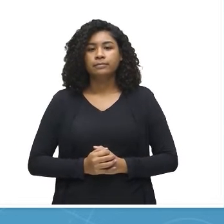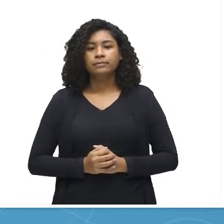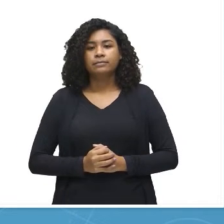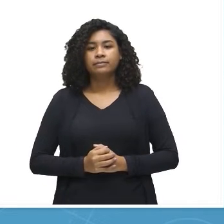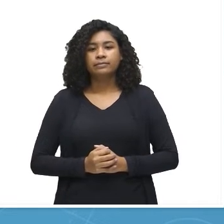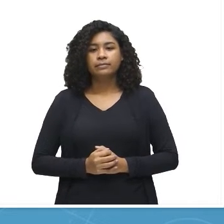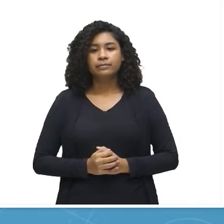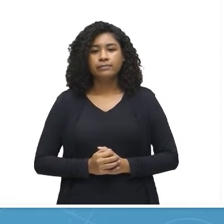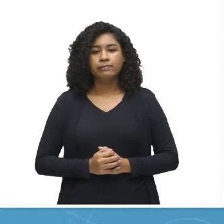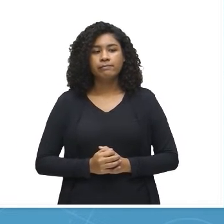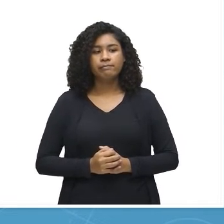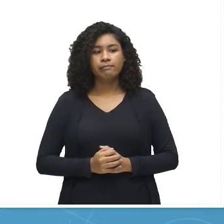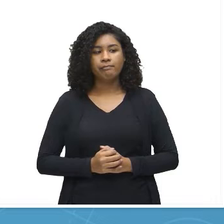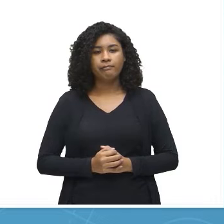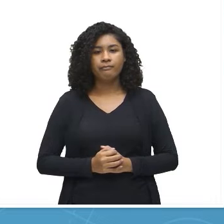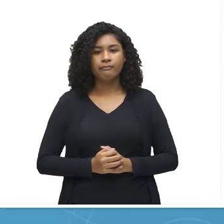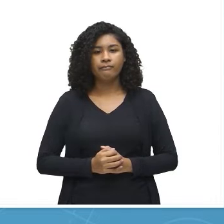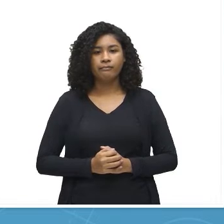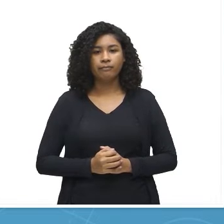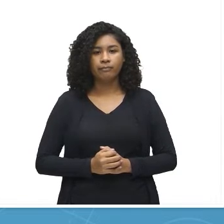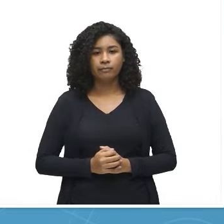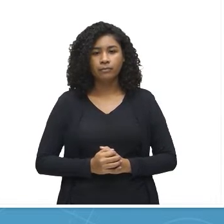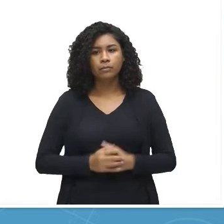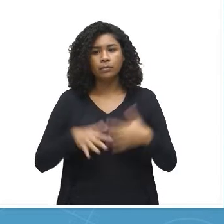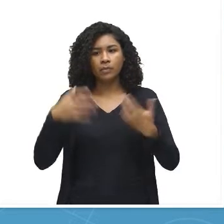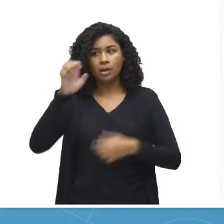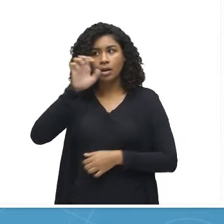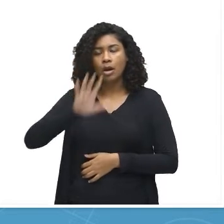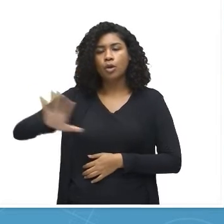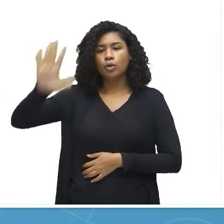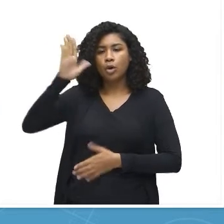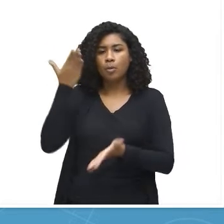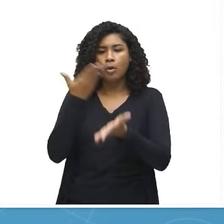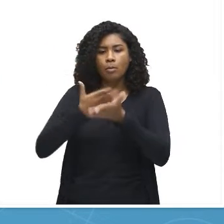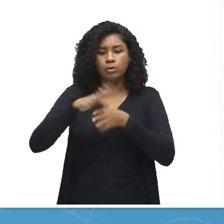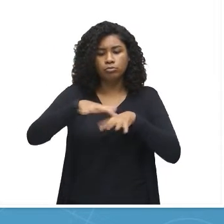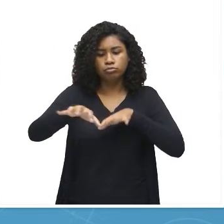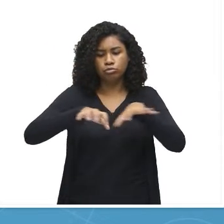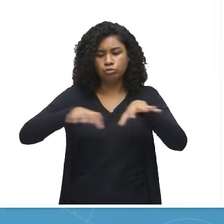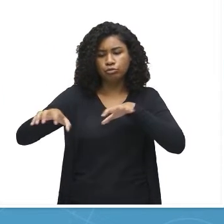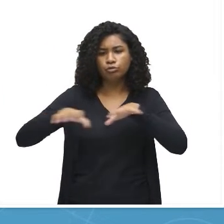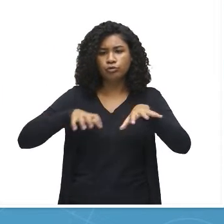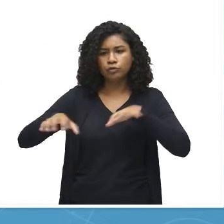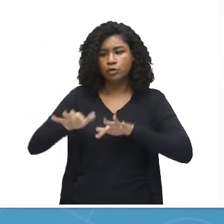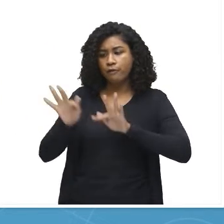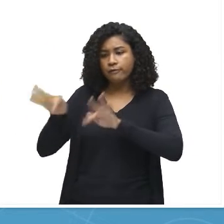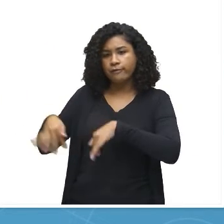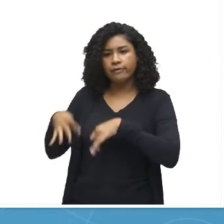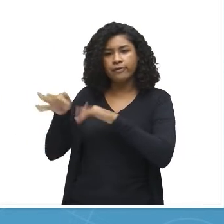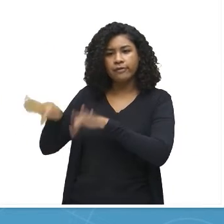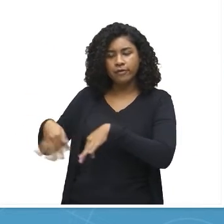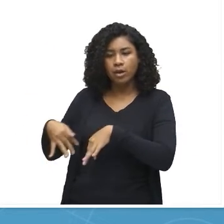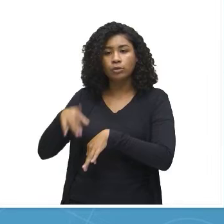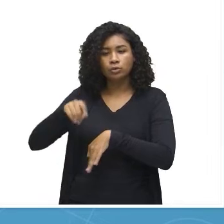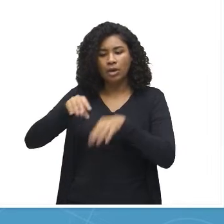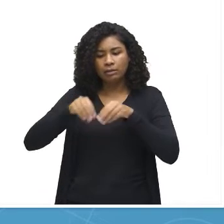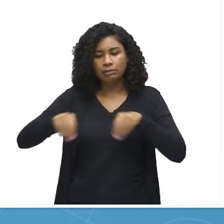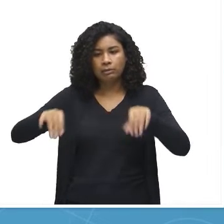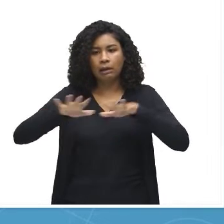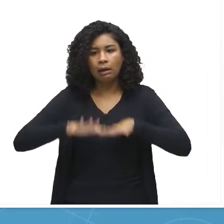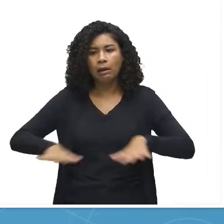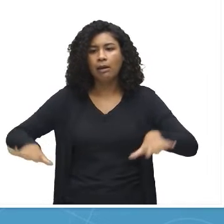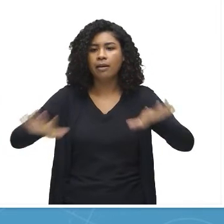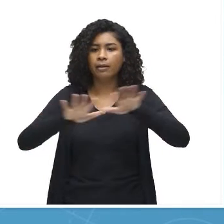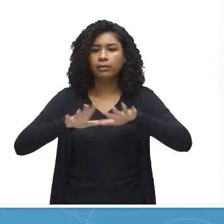de enfeudamento. A Europa vai passar a ser dividida em feudos, né? Que são ali pedaços de terra, onde o